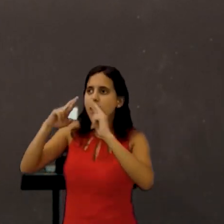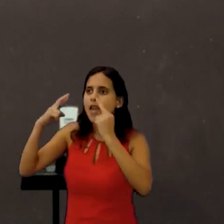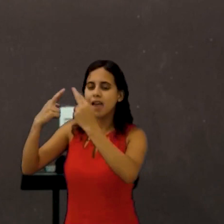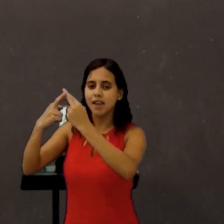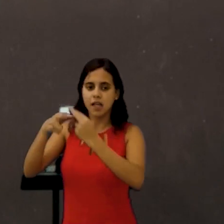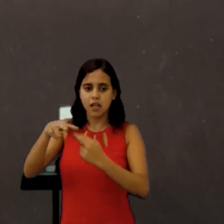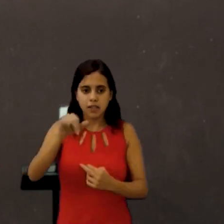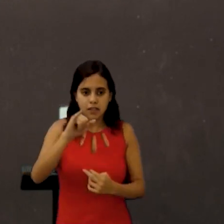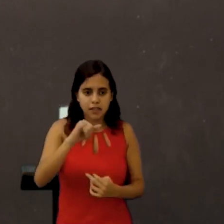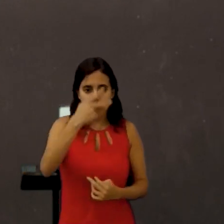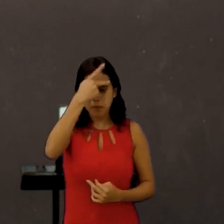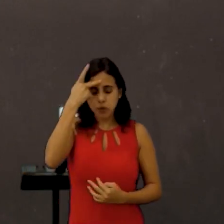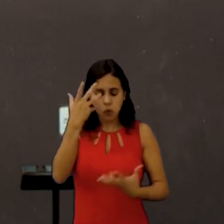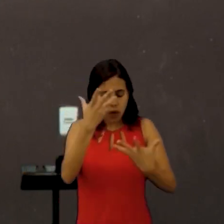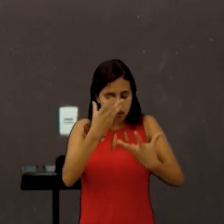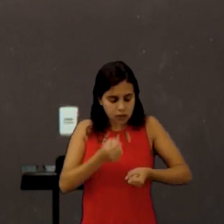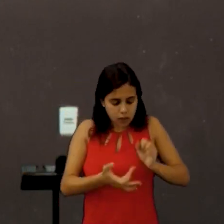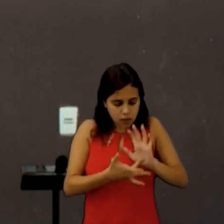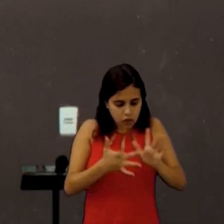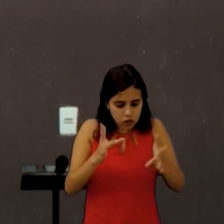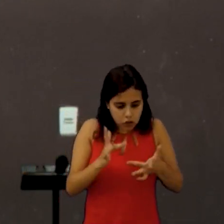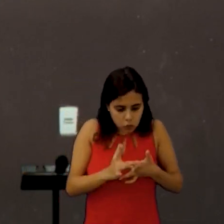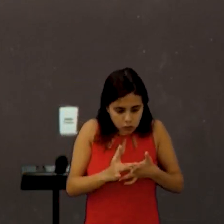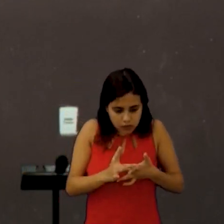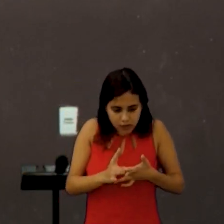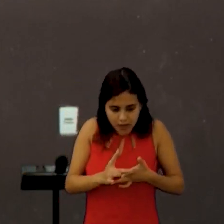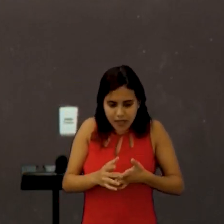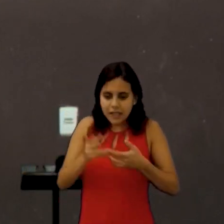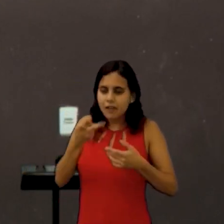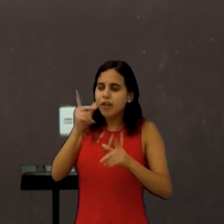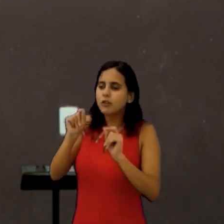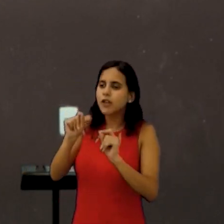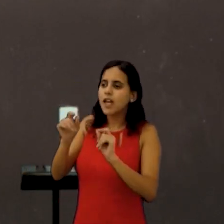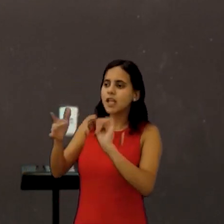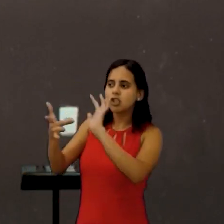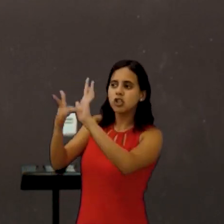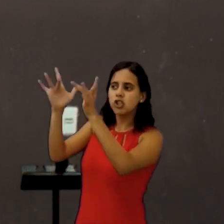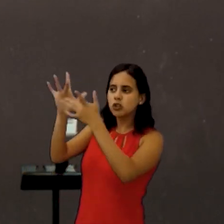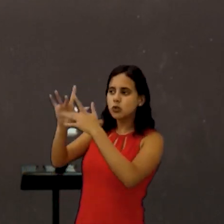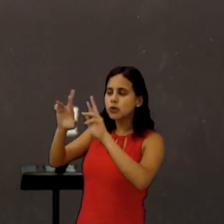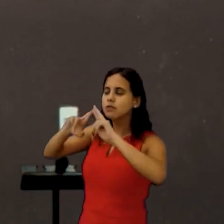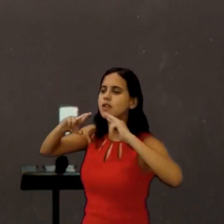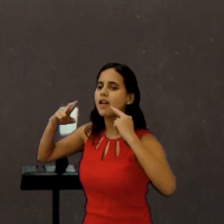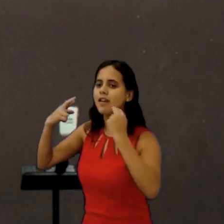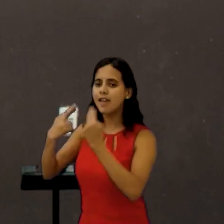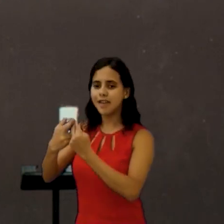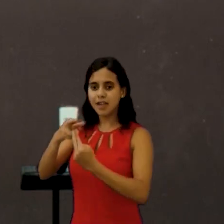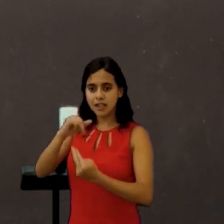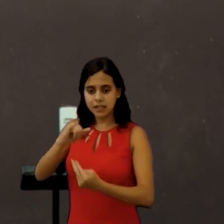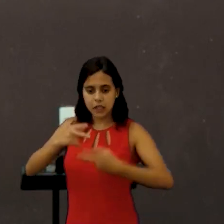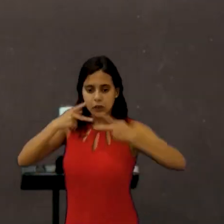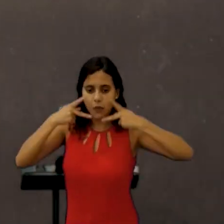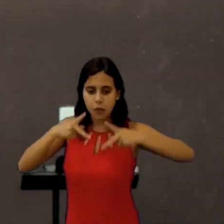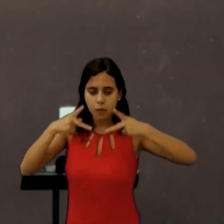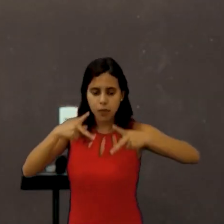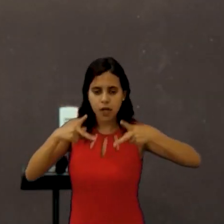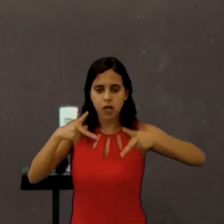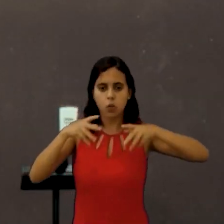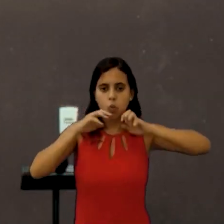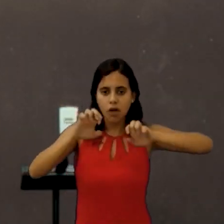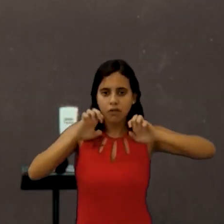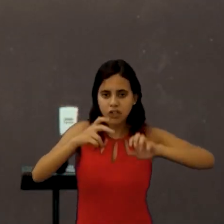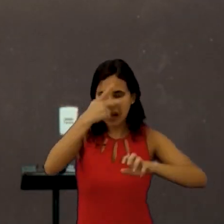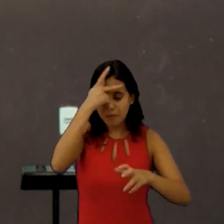seu coração ele está dizendo: o Senhor reina. Quando eu prego o evangelho para aquele que está na cadeia e que